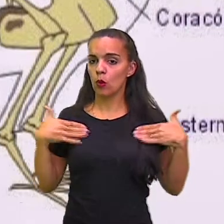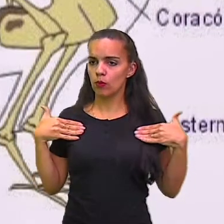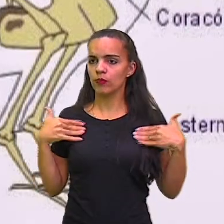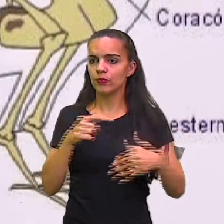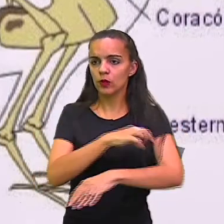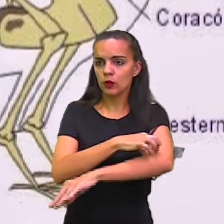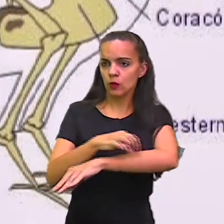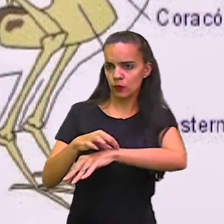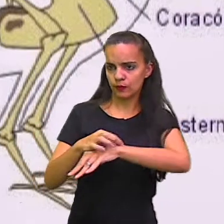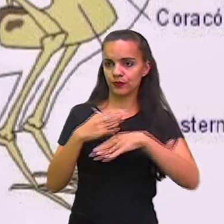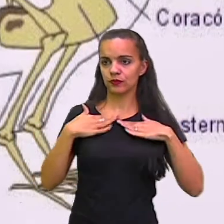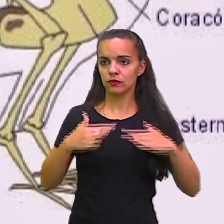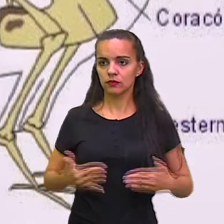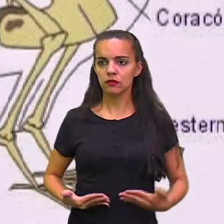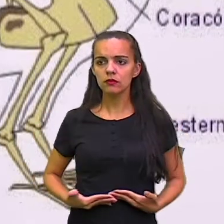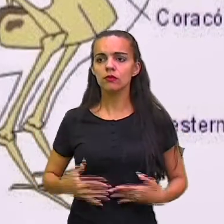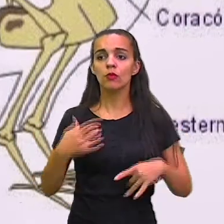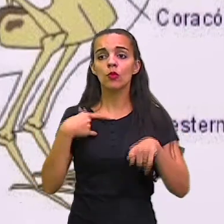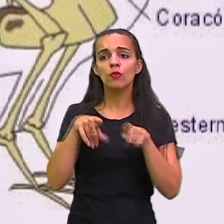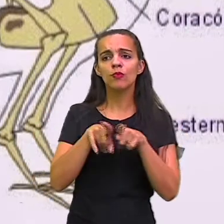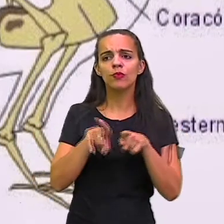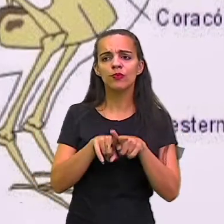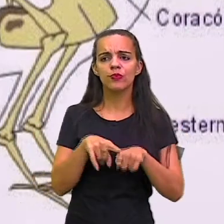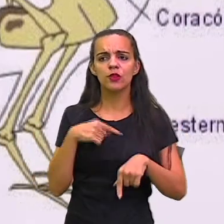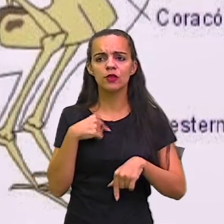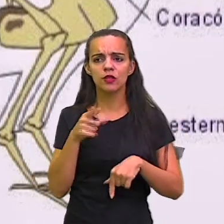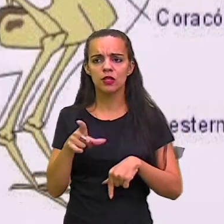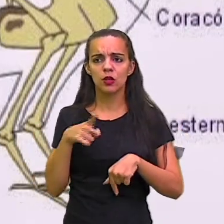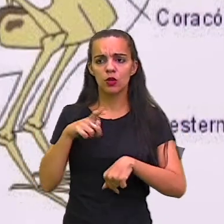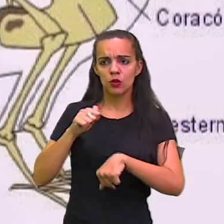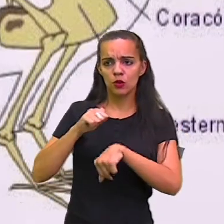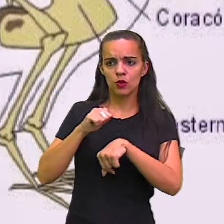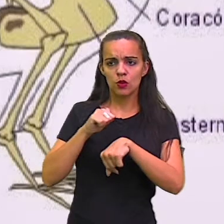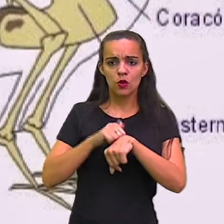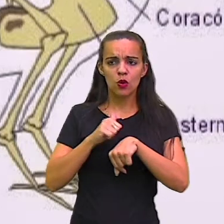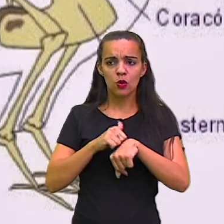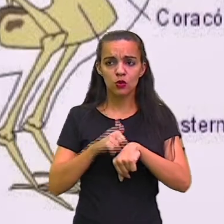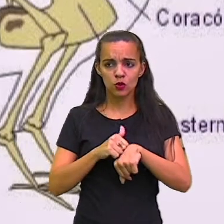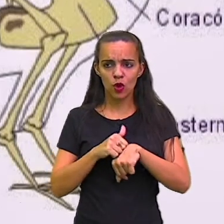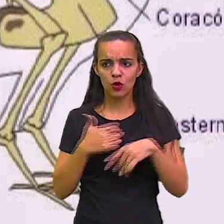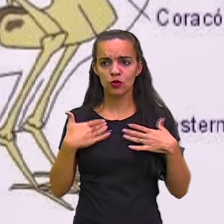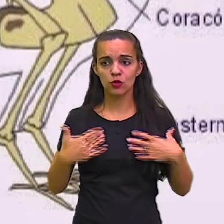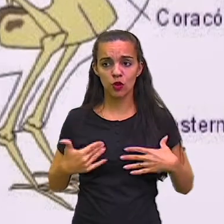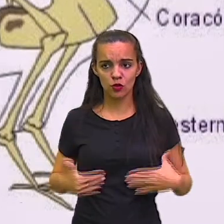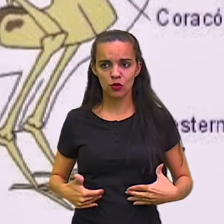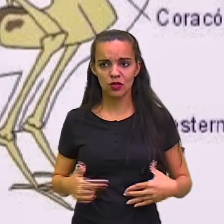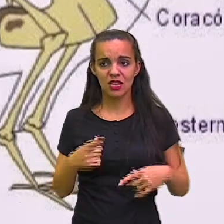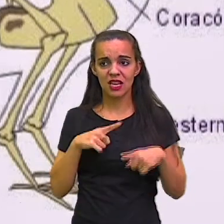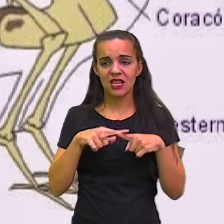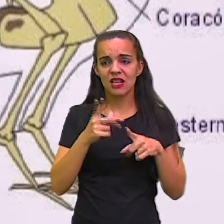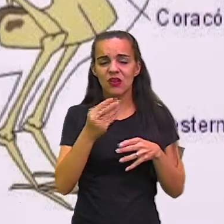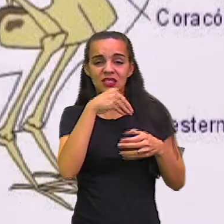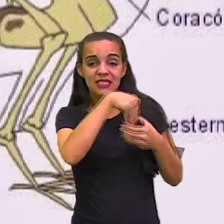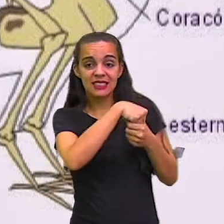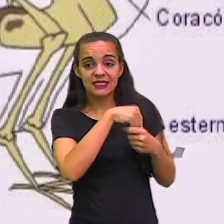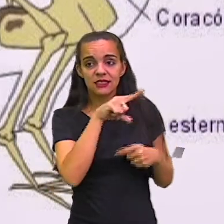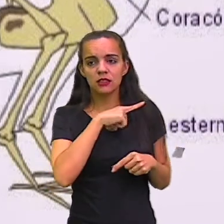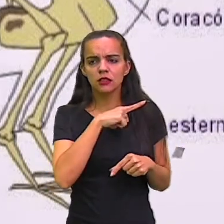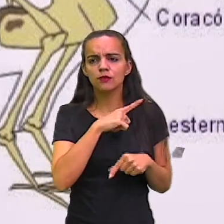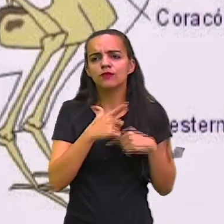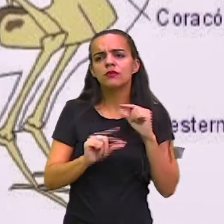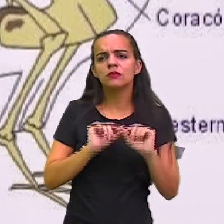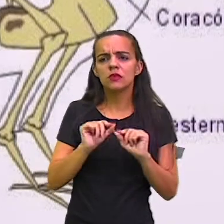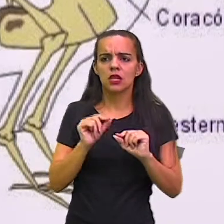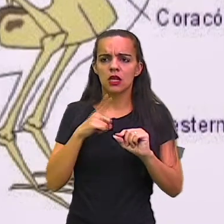não podemos esquecer a presença dos Ossos óculos esses ossos ocos eles são chamados